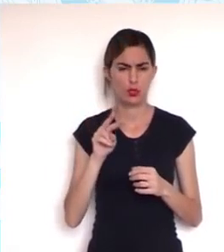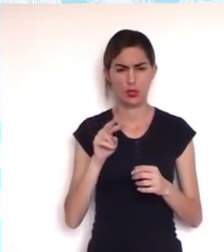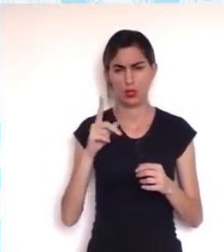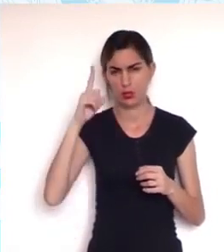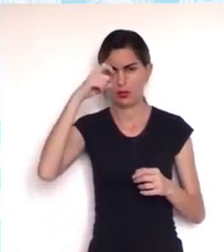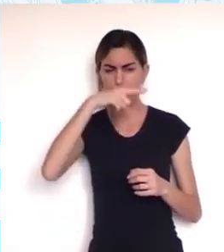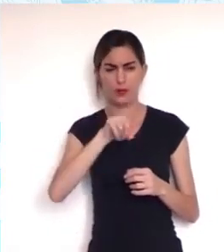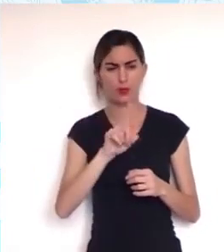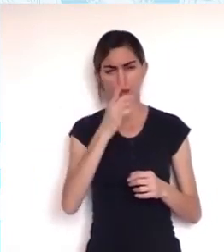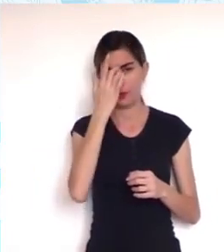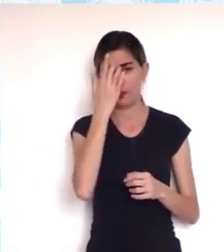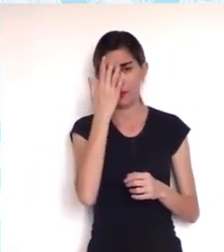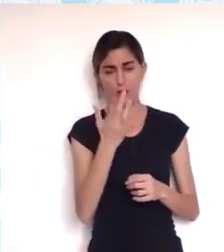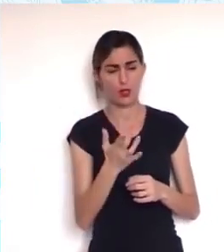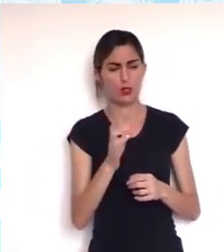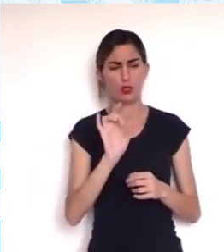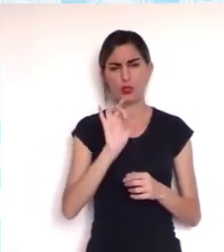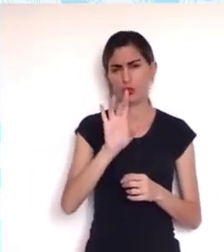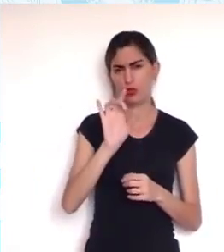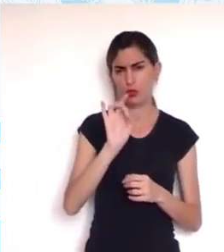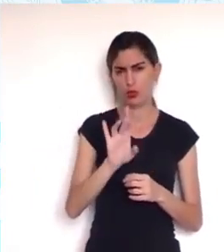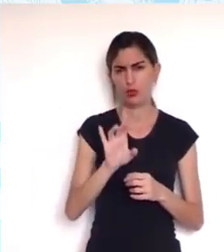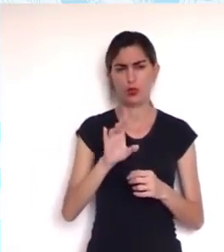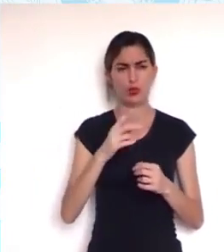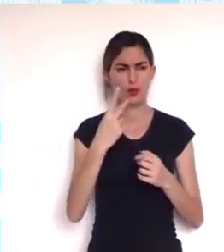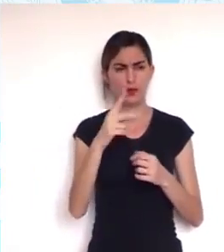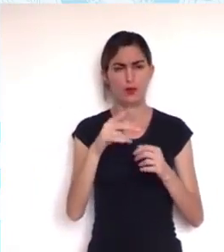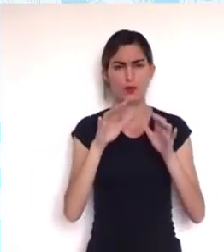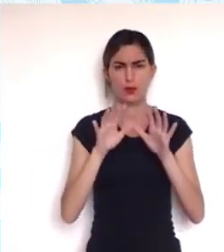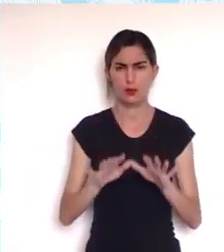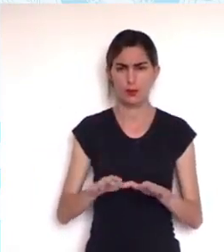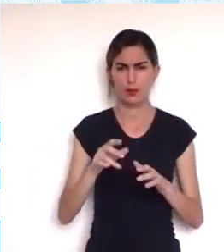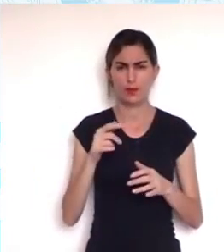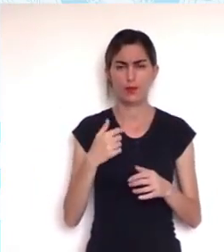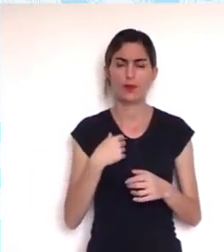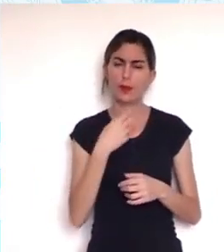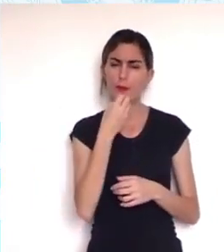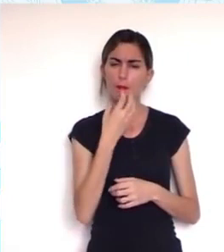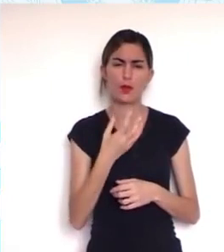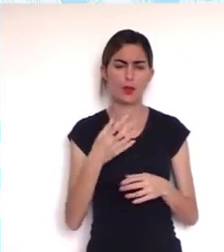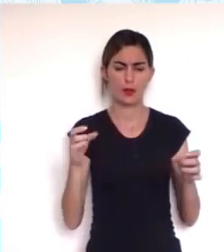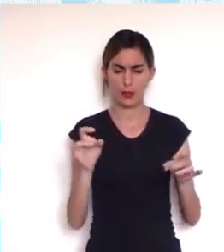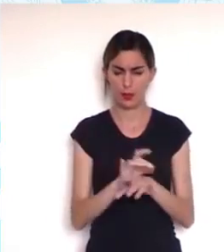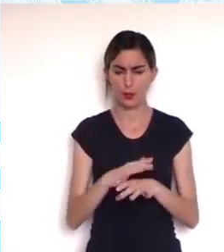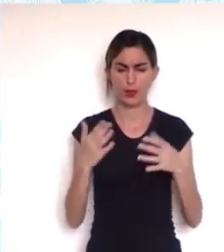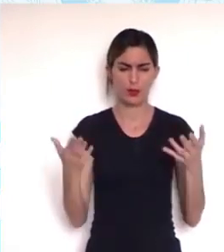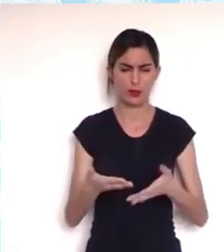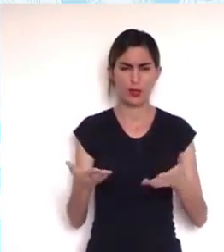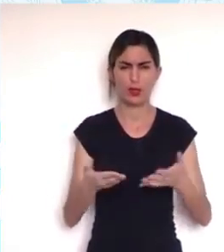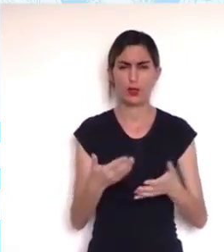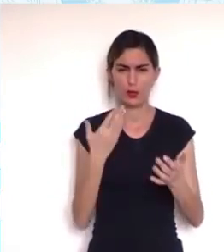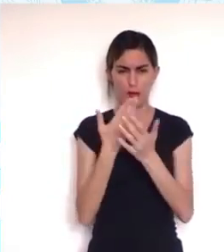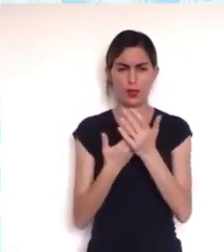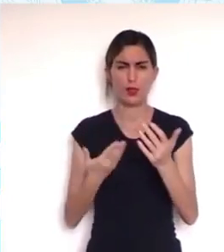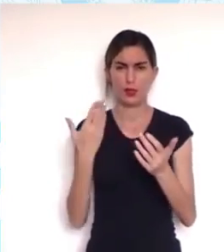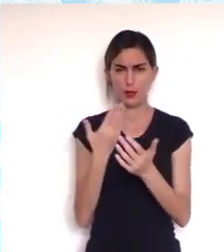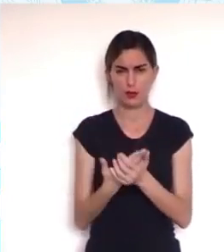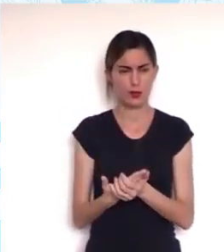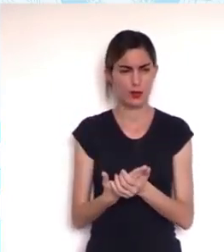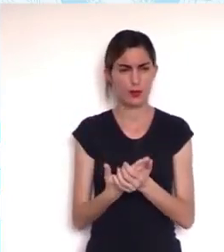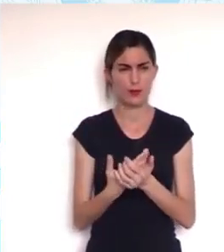é difícil, ela é fácil. Basta apenas você estar atento. Bom, terminamos aí mais uma